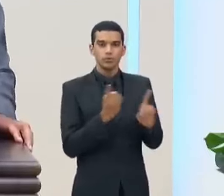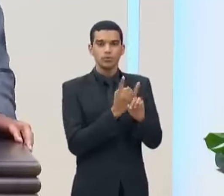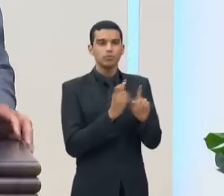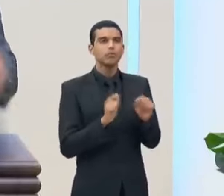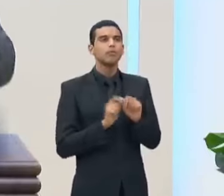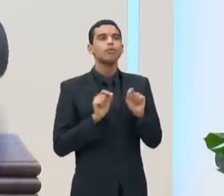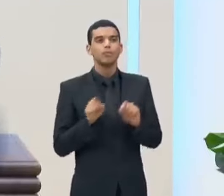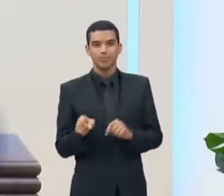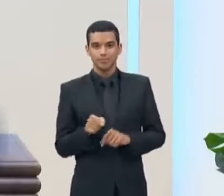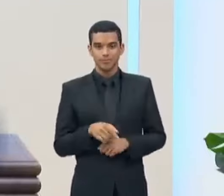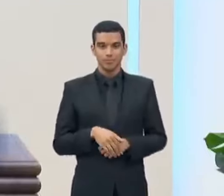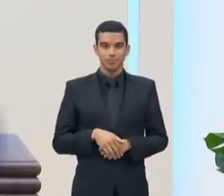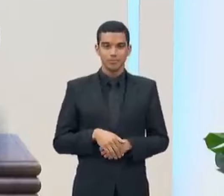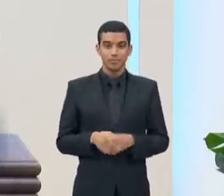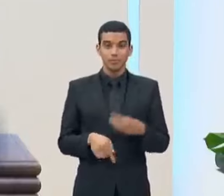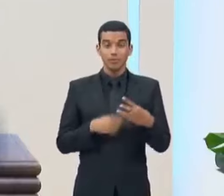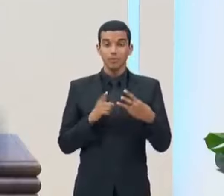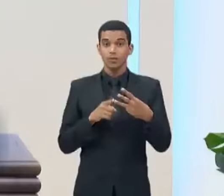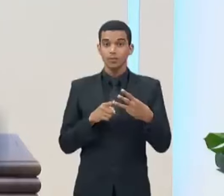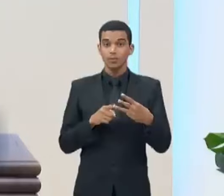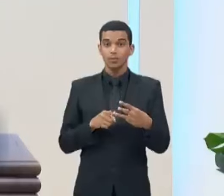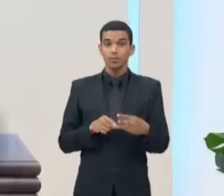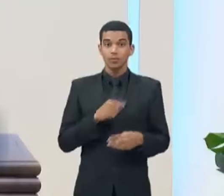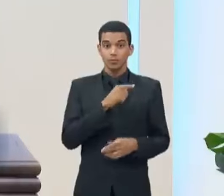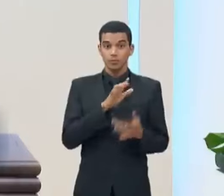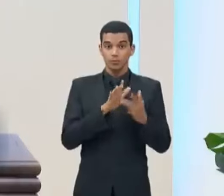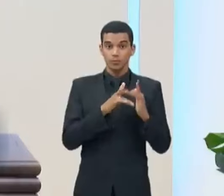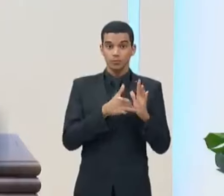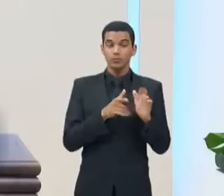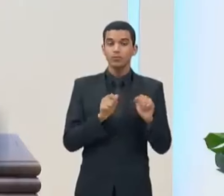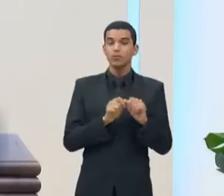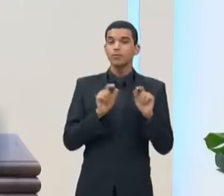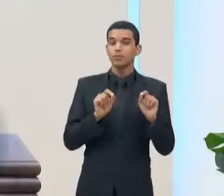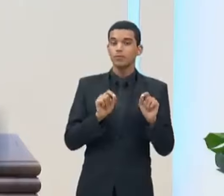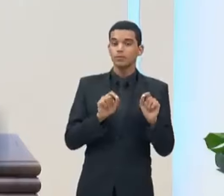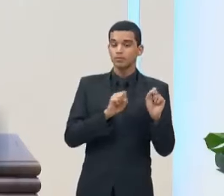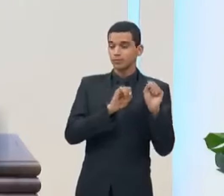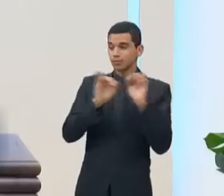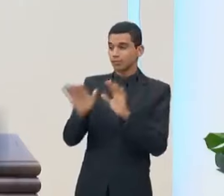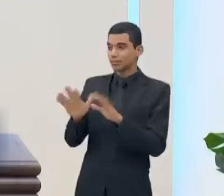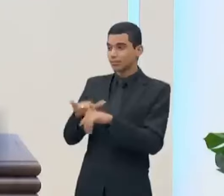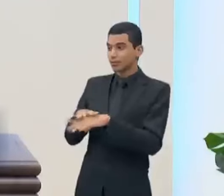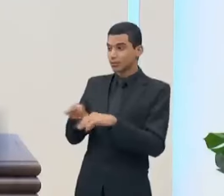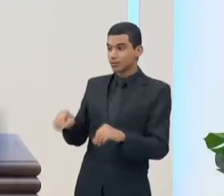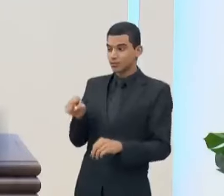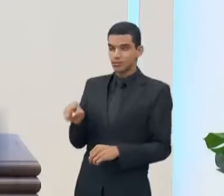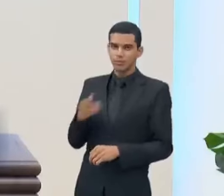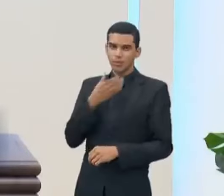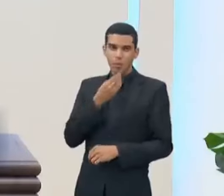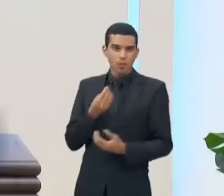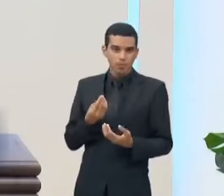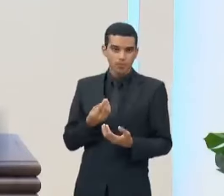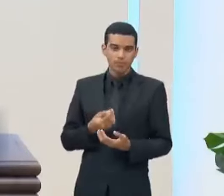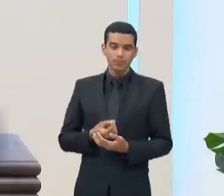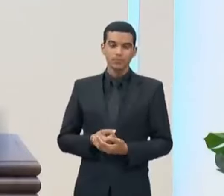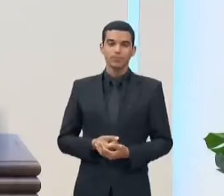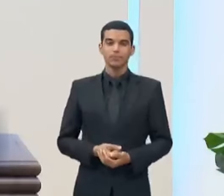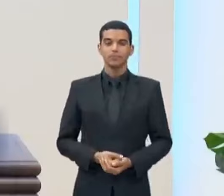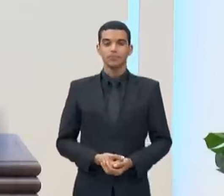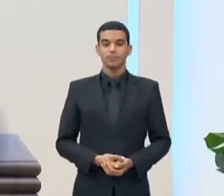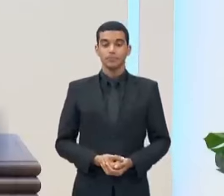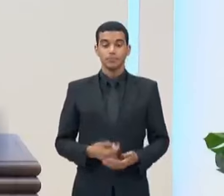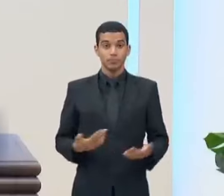lugar, as ações de Jesus para curar a vida daquele homem. Amados, quando